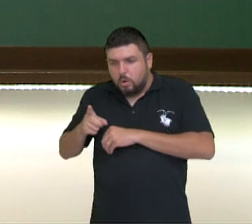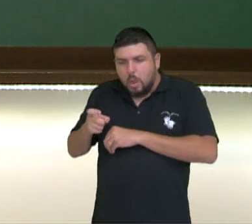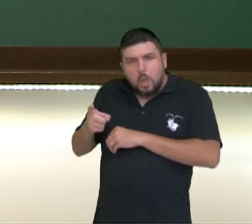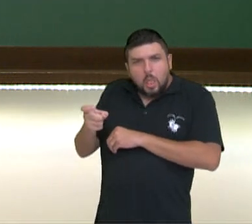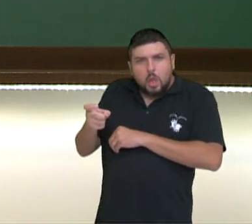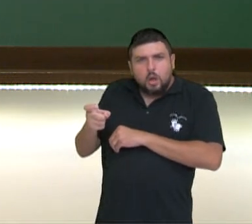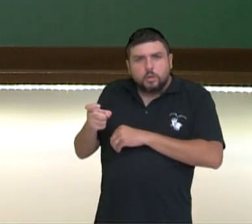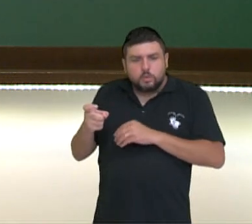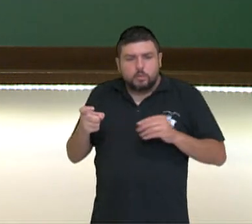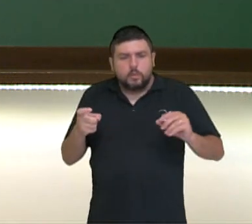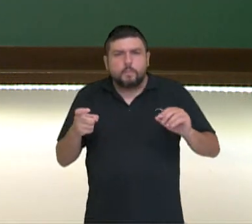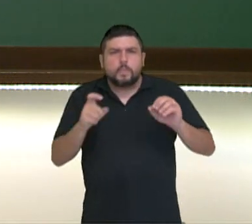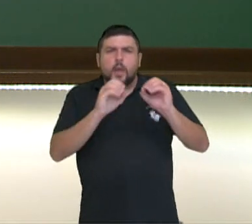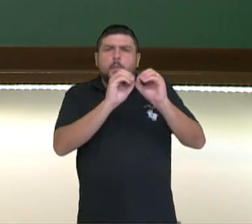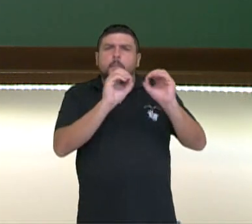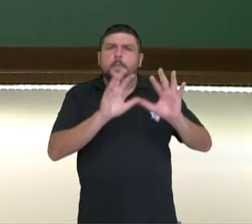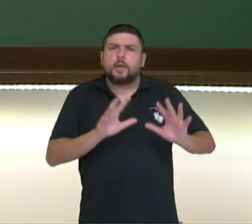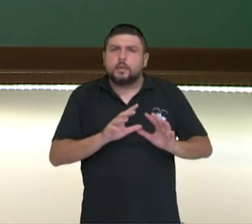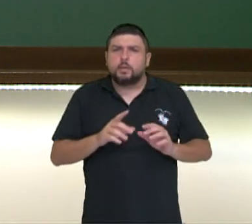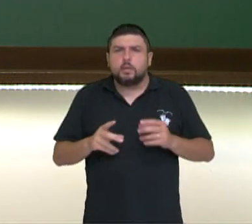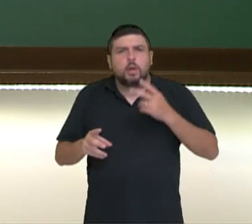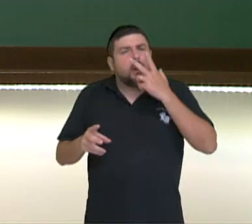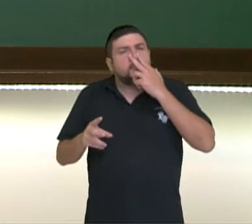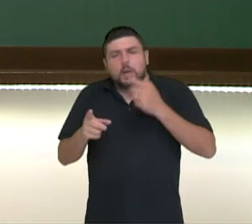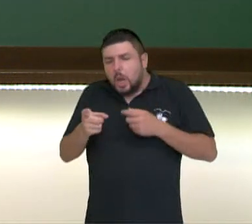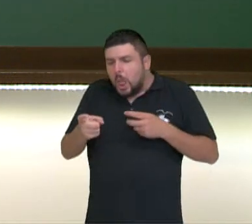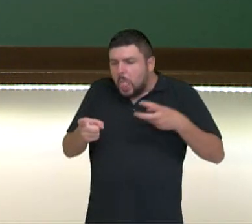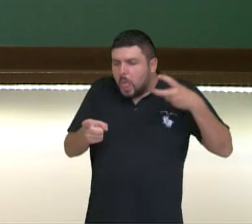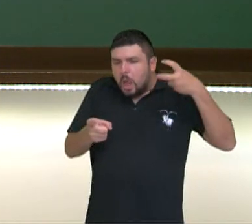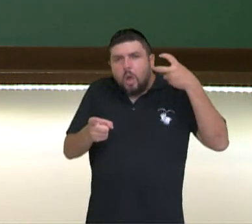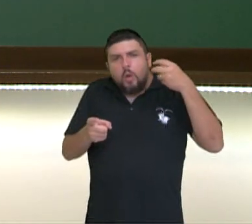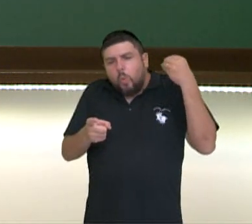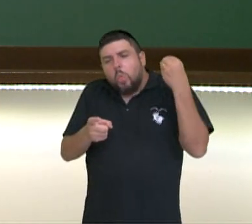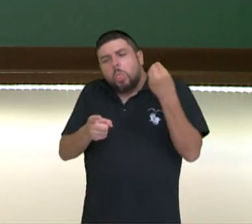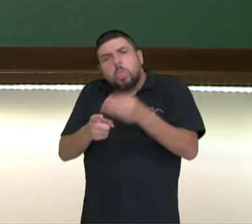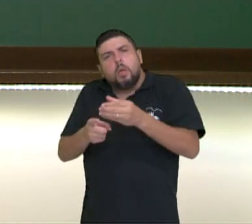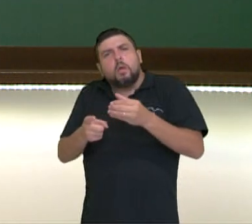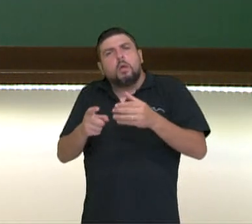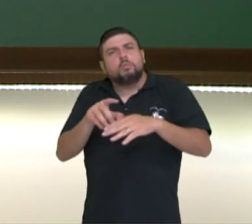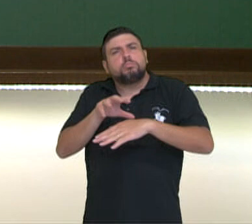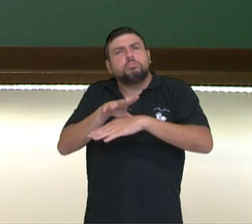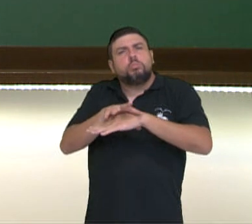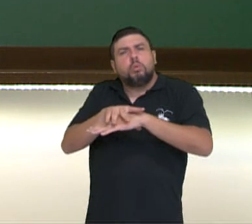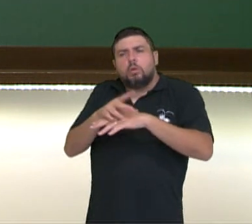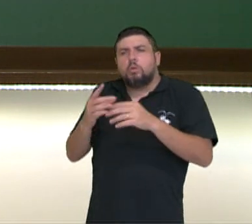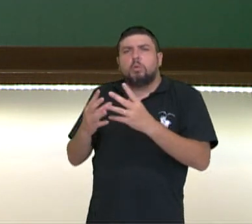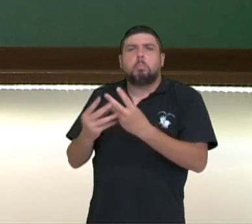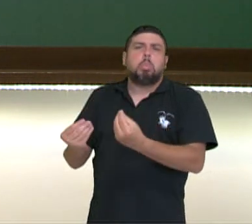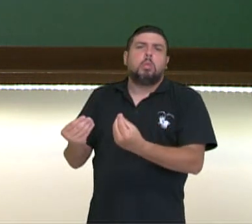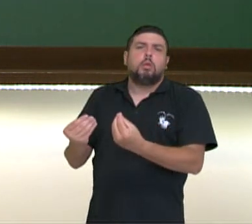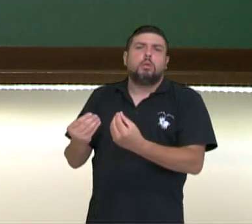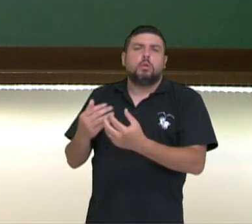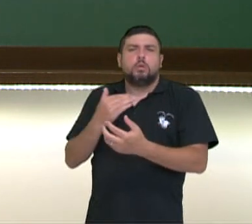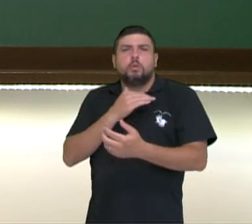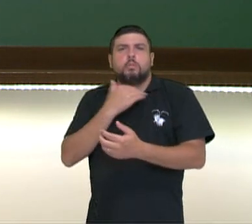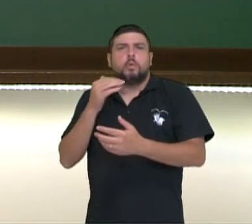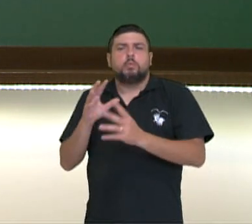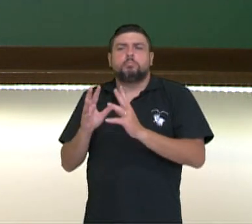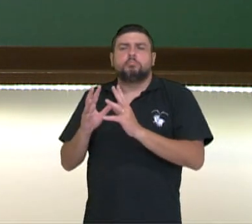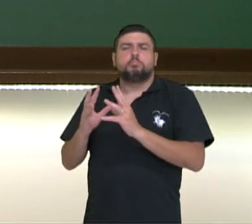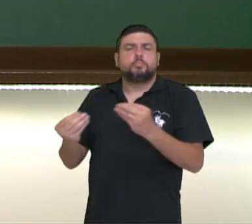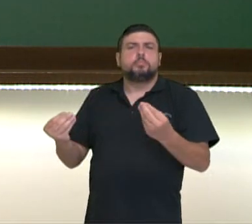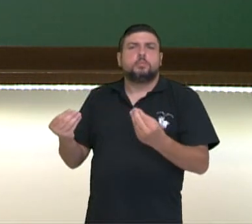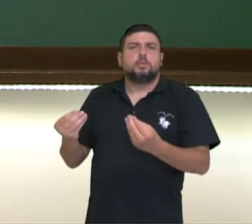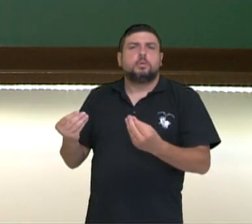fosse eu estivesse colocando uma infecçãozinha ali para interromper esse ciclo de vida. Tá? Então é muito importante também haver